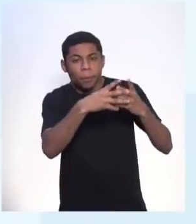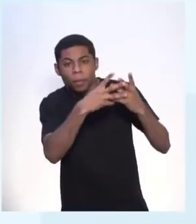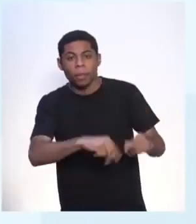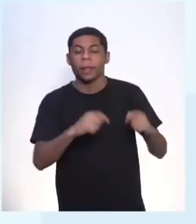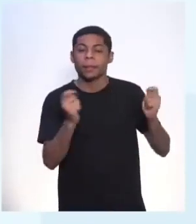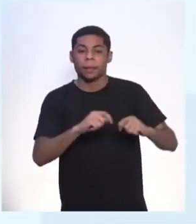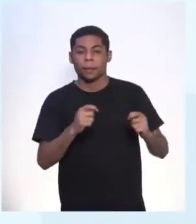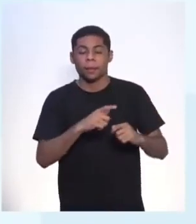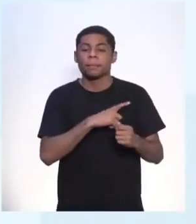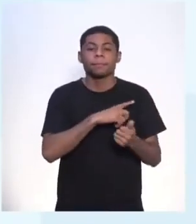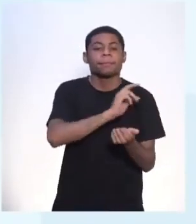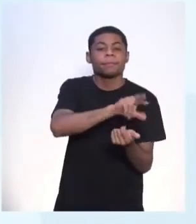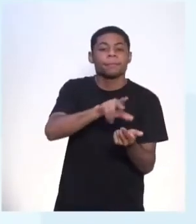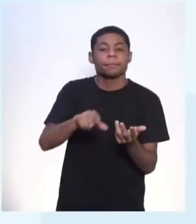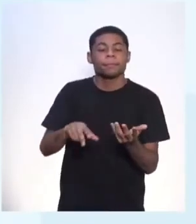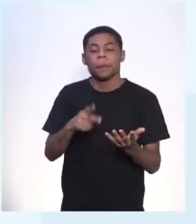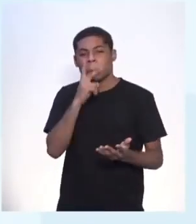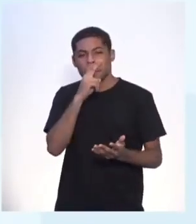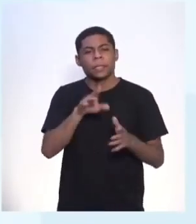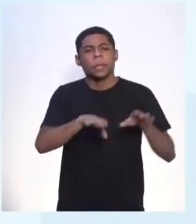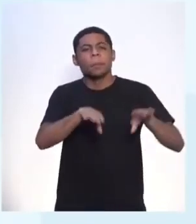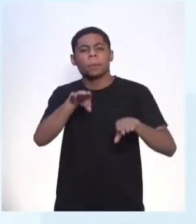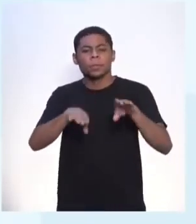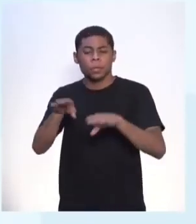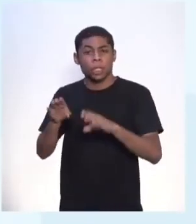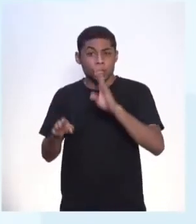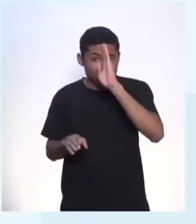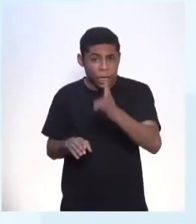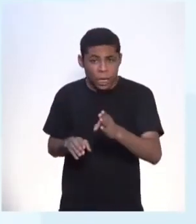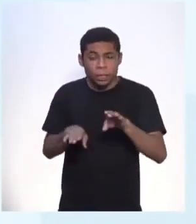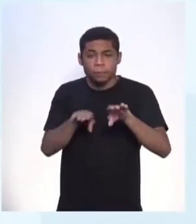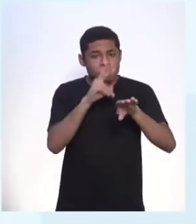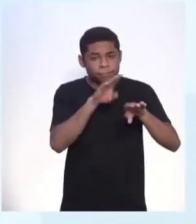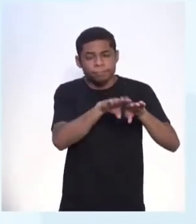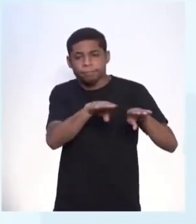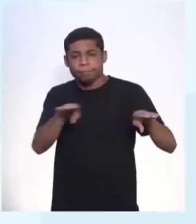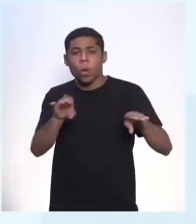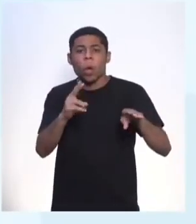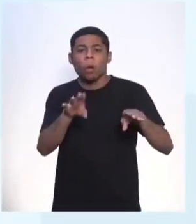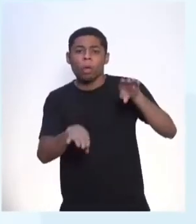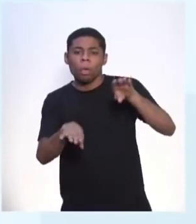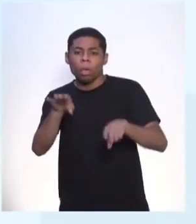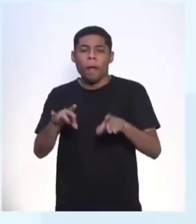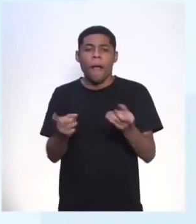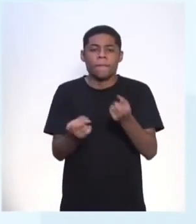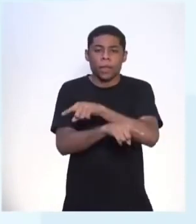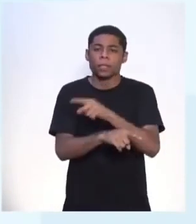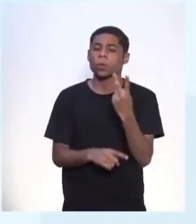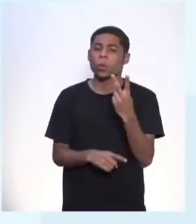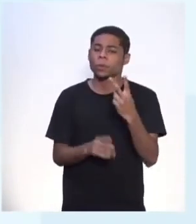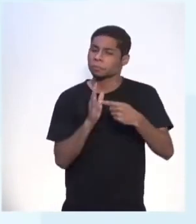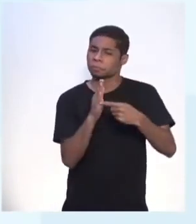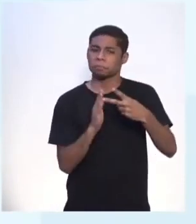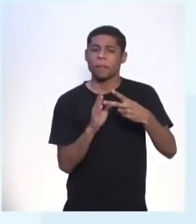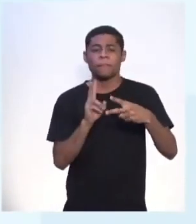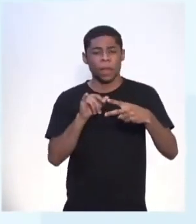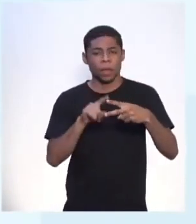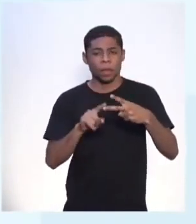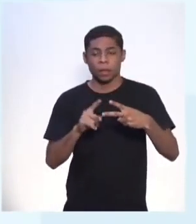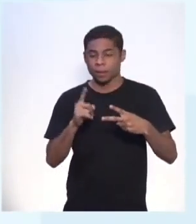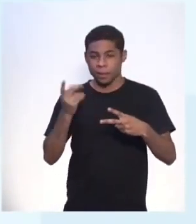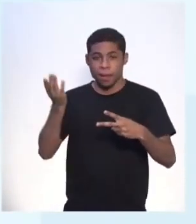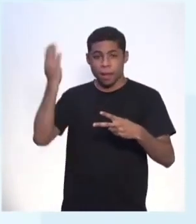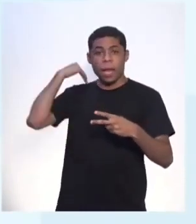a variação de proporcionalidade direta e de proporcionalidade inversa entre duas grandezas. Falamos de grandezas